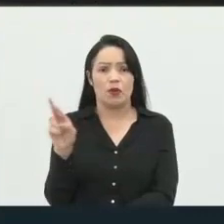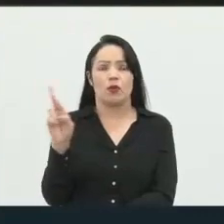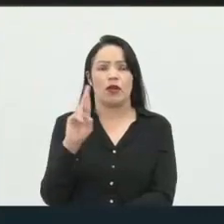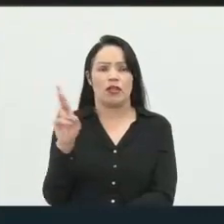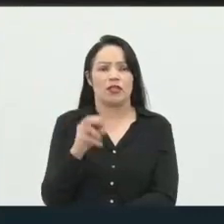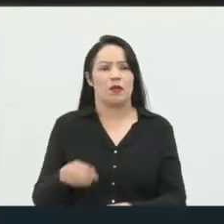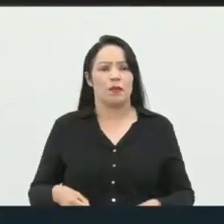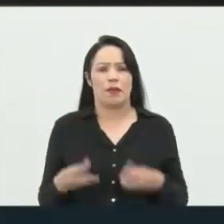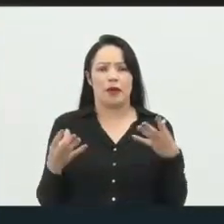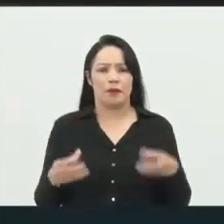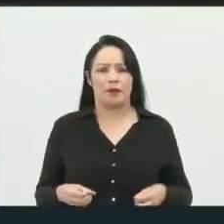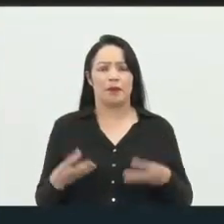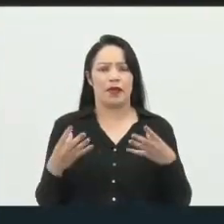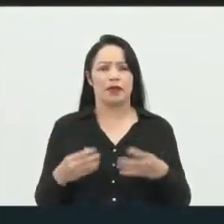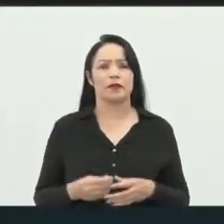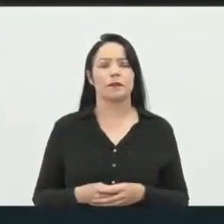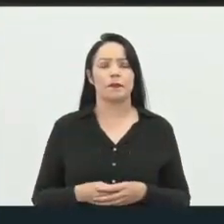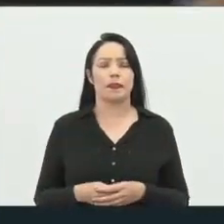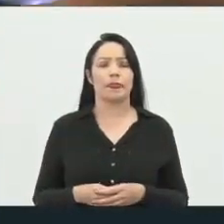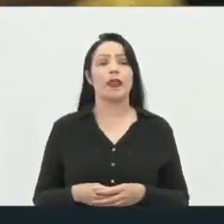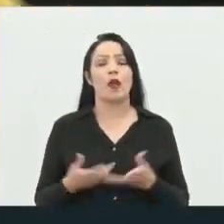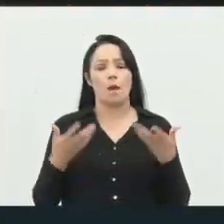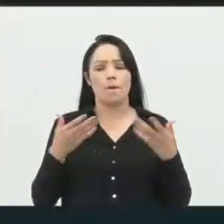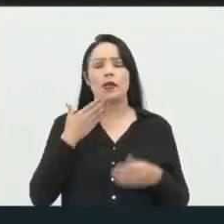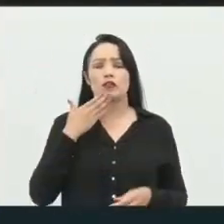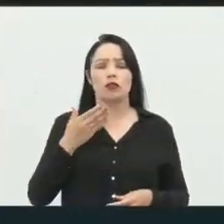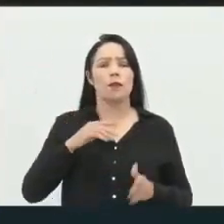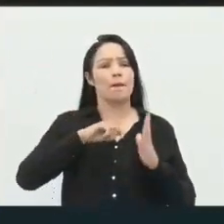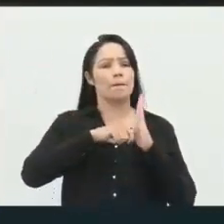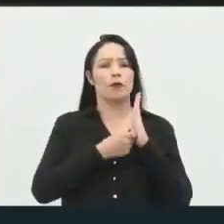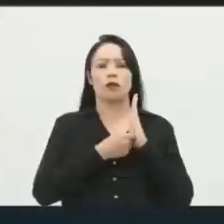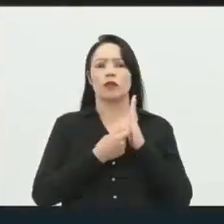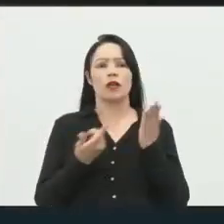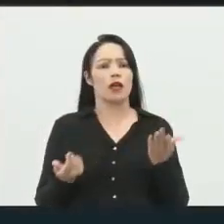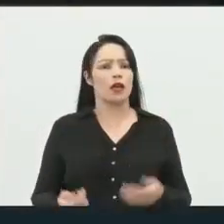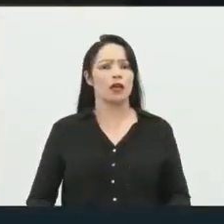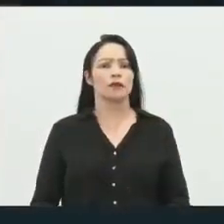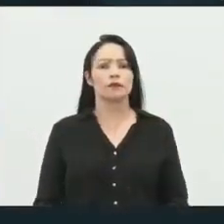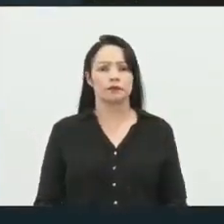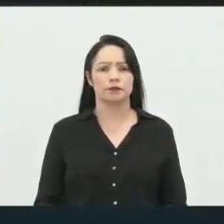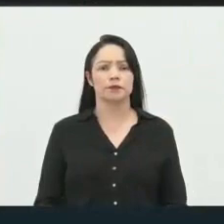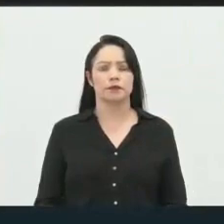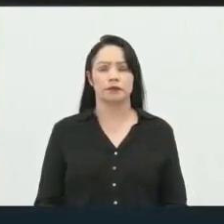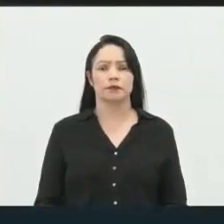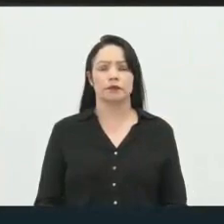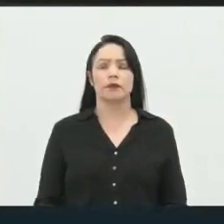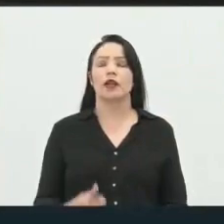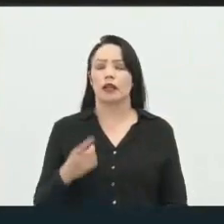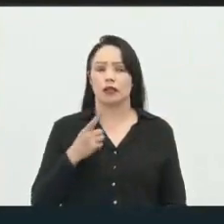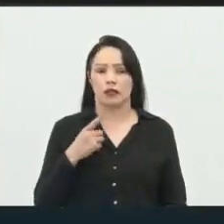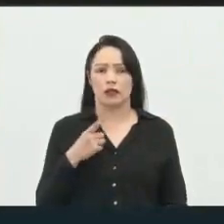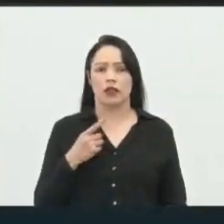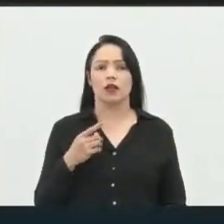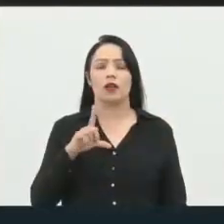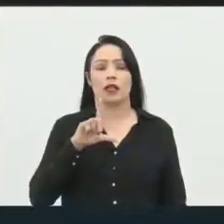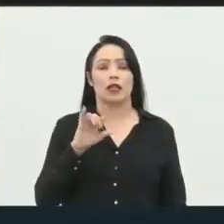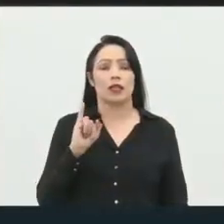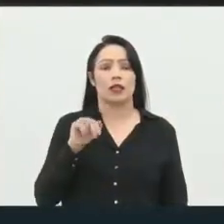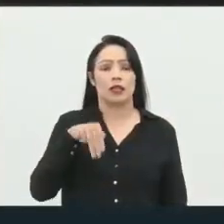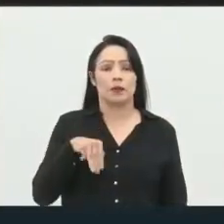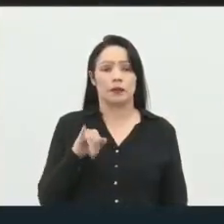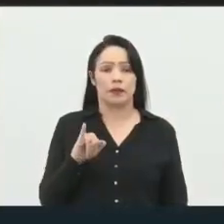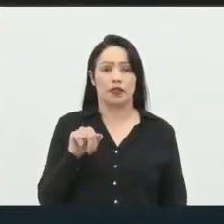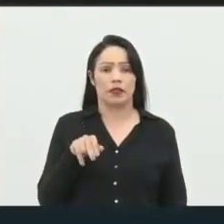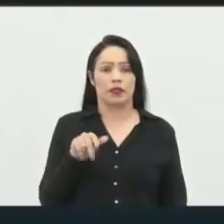gestão entrei com ação para bloquear aquela compra e saiu eliminar a liminar mandou bloquear de fato